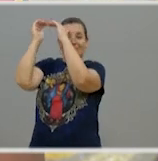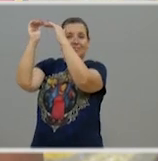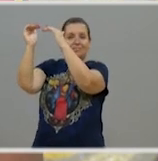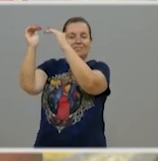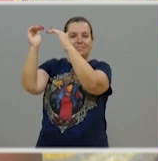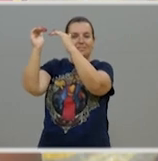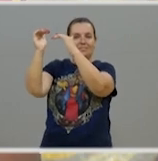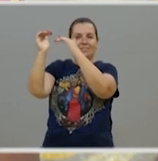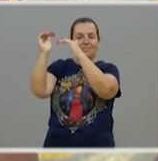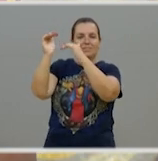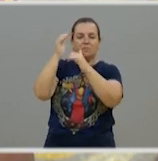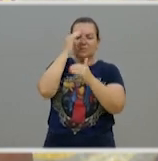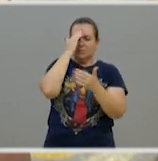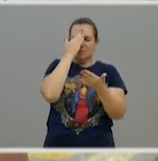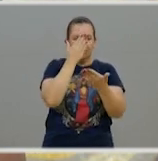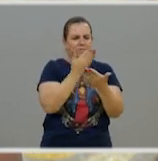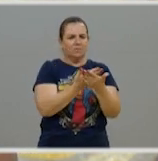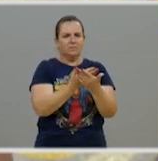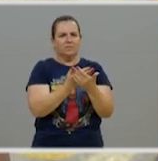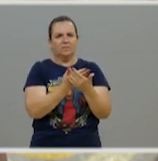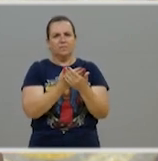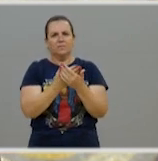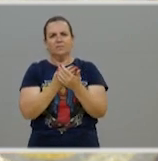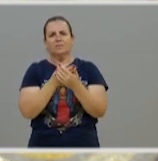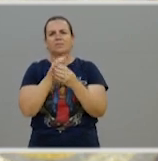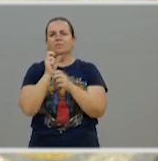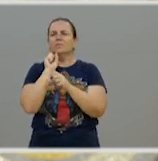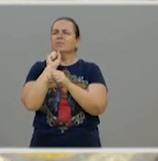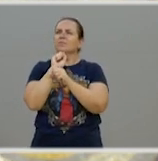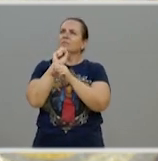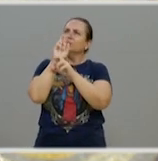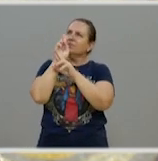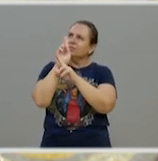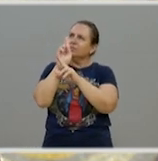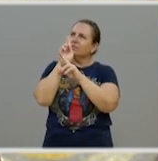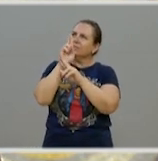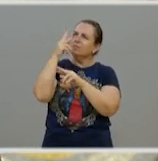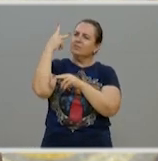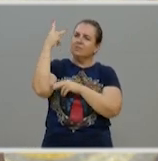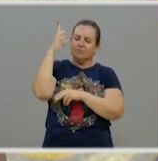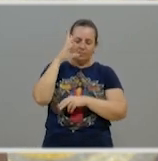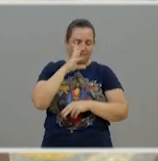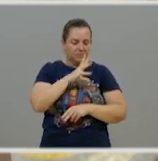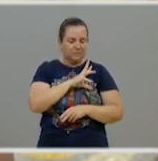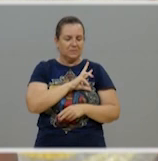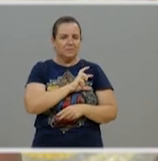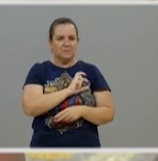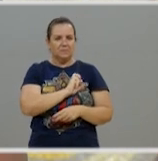e que confiam, esperando em seu amor,